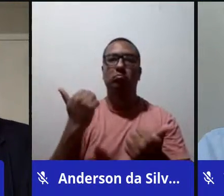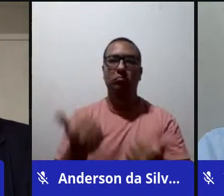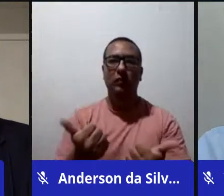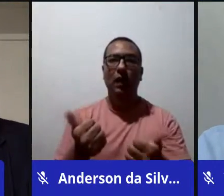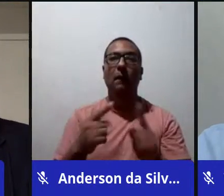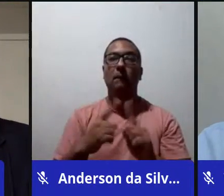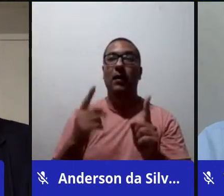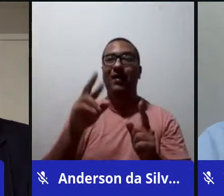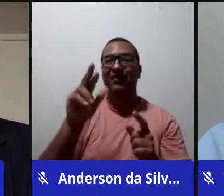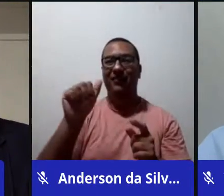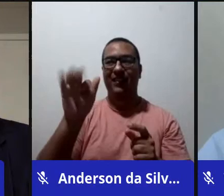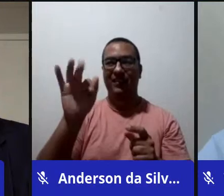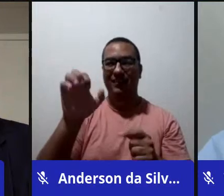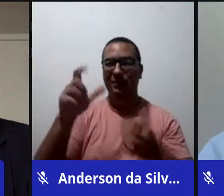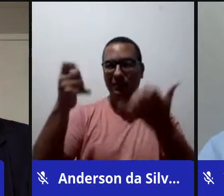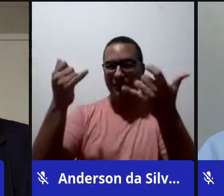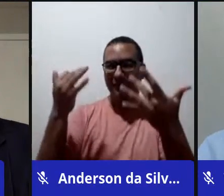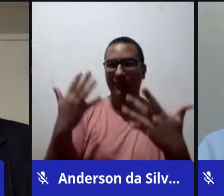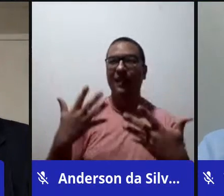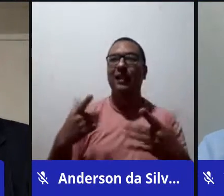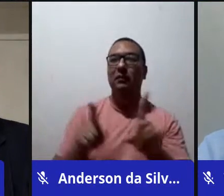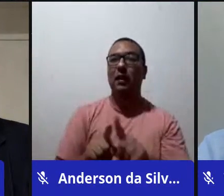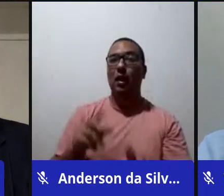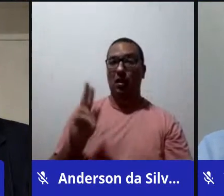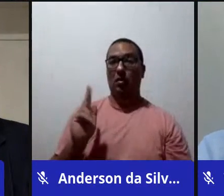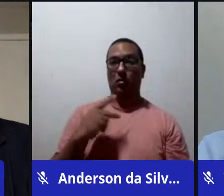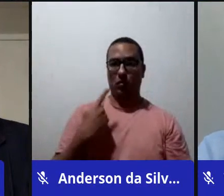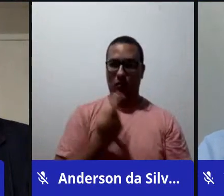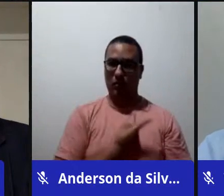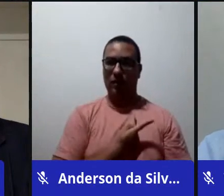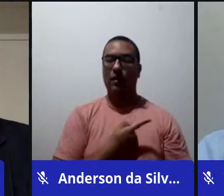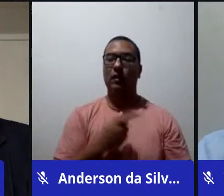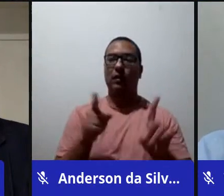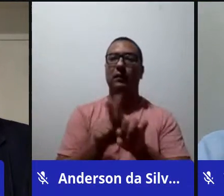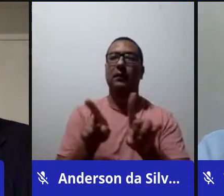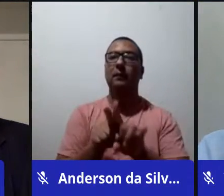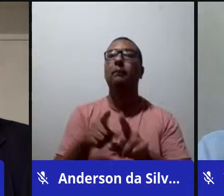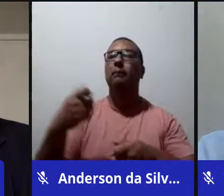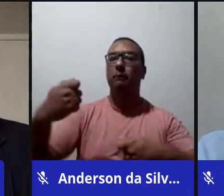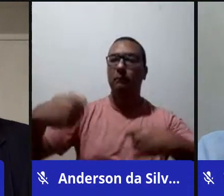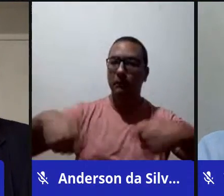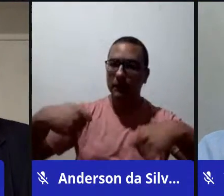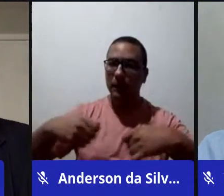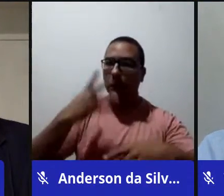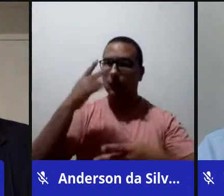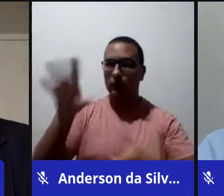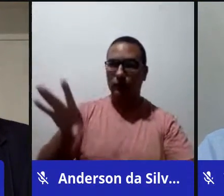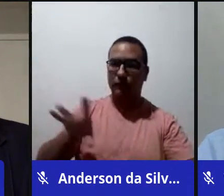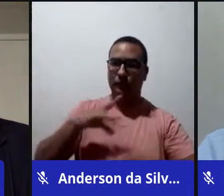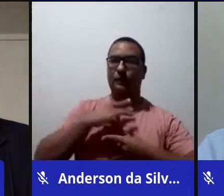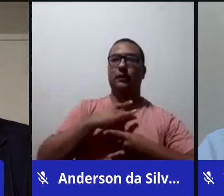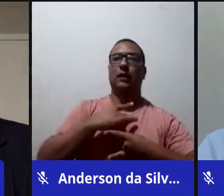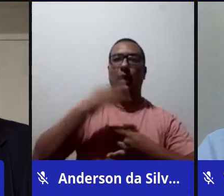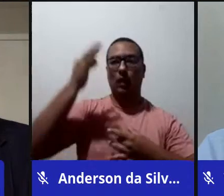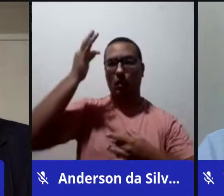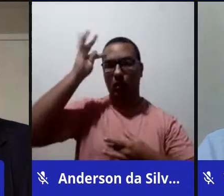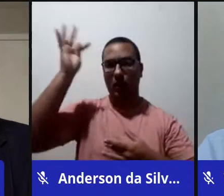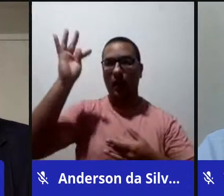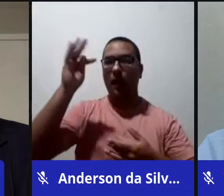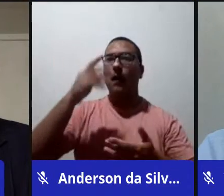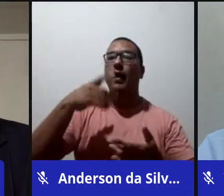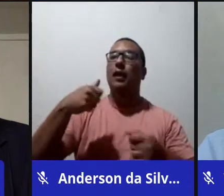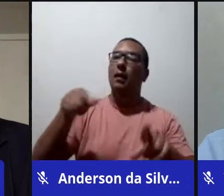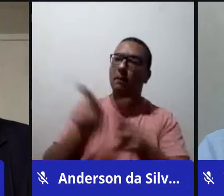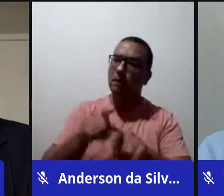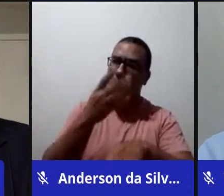nos disse, nós precisamos também nos incorporarmos nessa teoria, né, e começarmos a praticar,